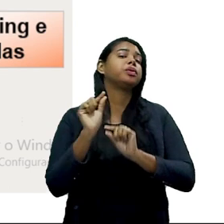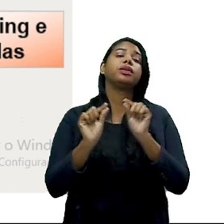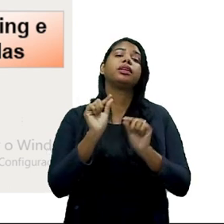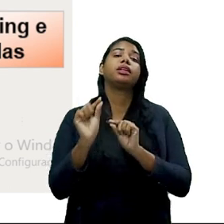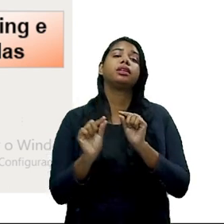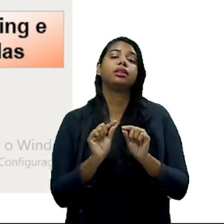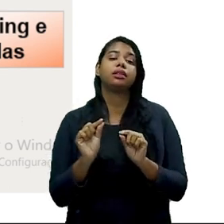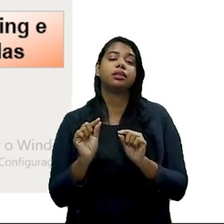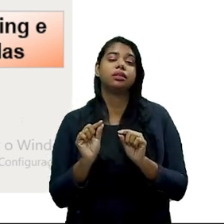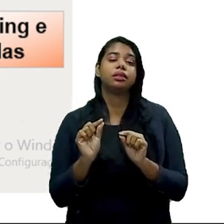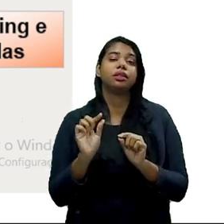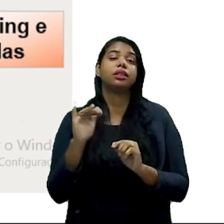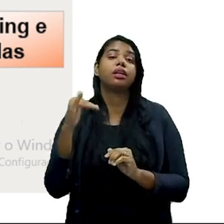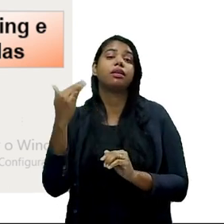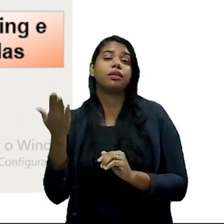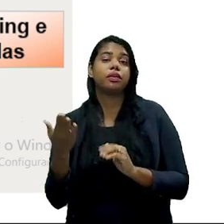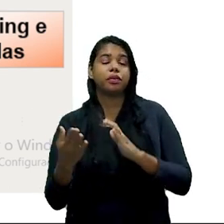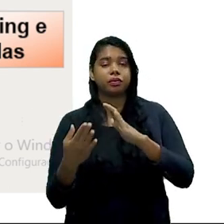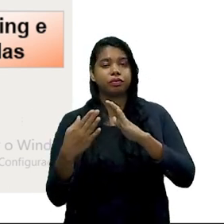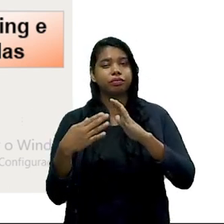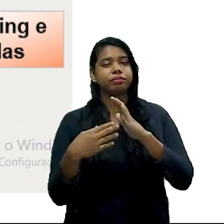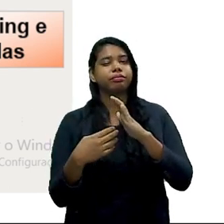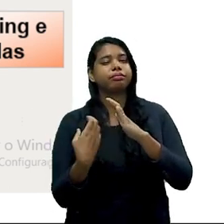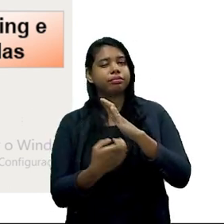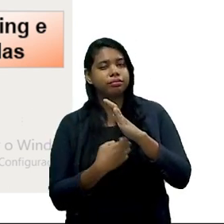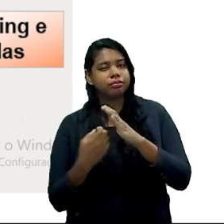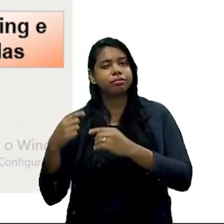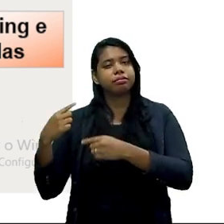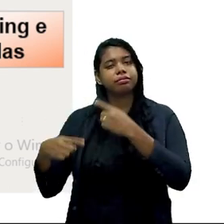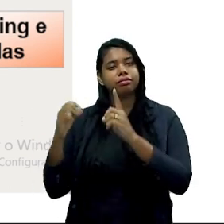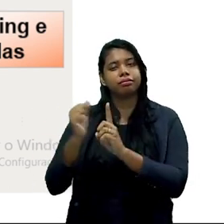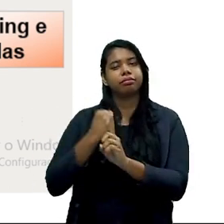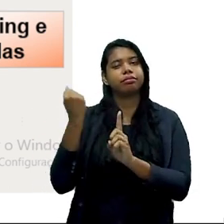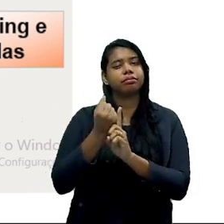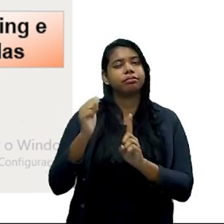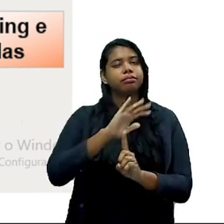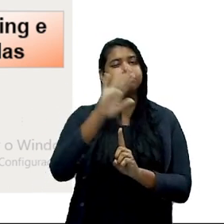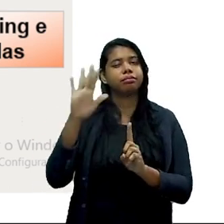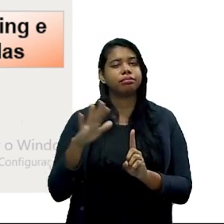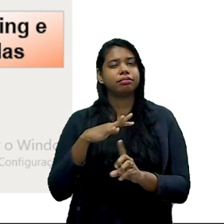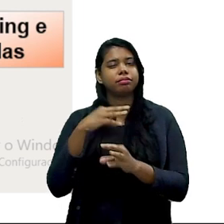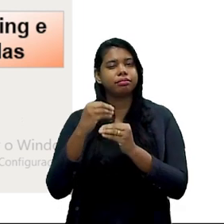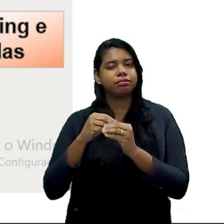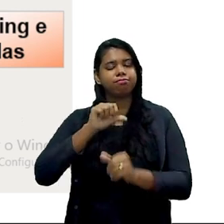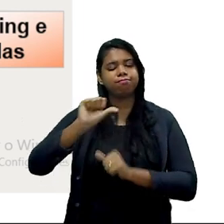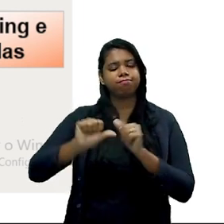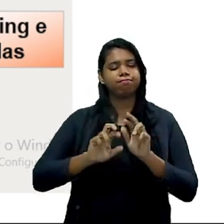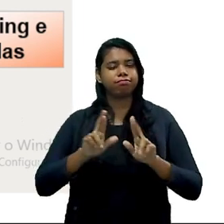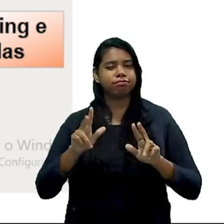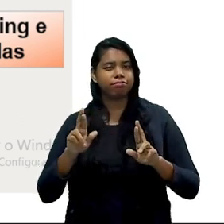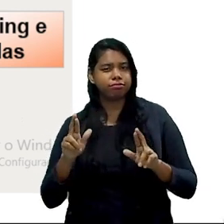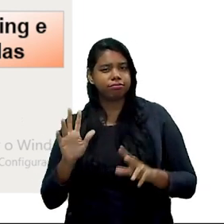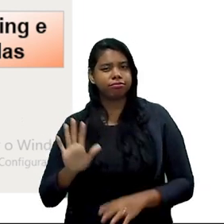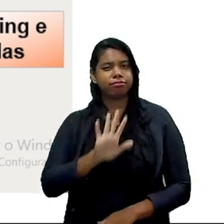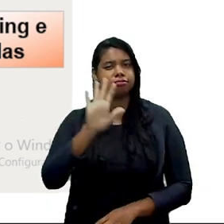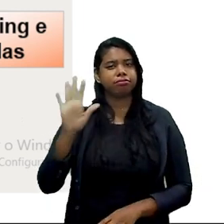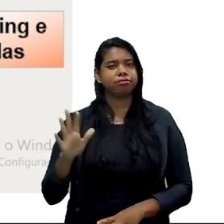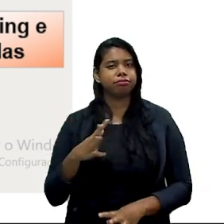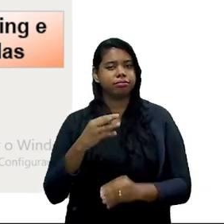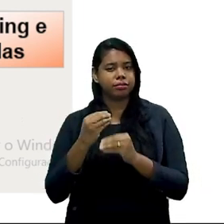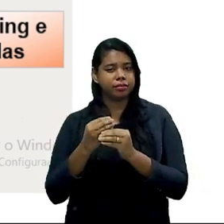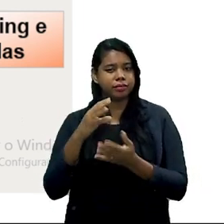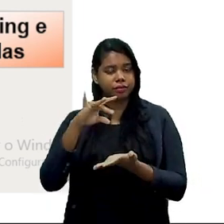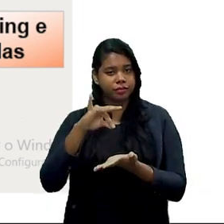existem fora da empresa. Aspectos políticos, econômicos, sociais, mudanças de uma maneira geral. Então,